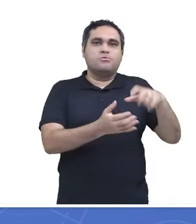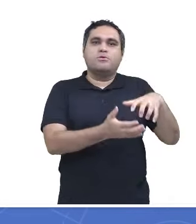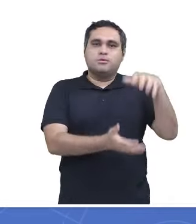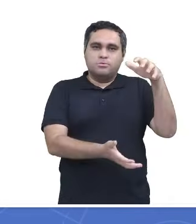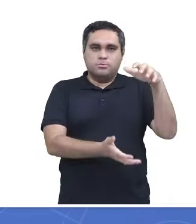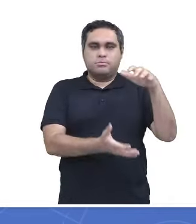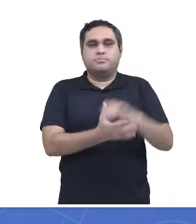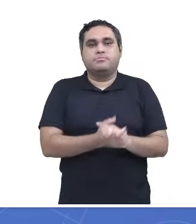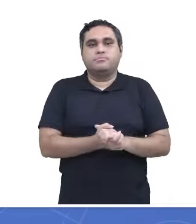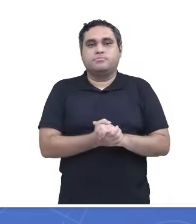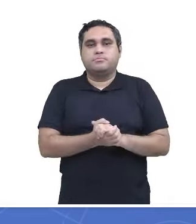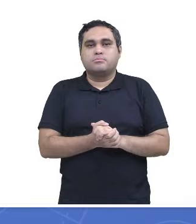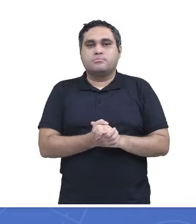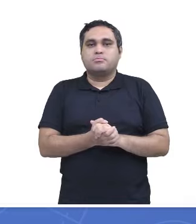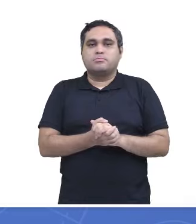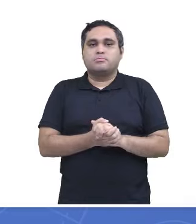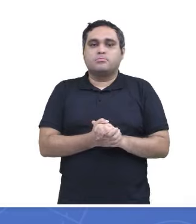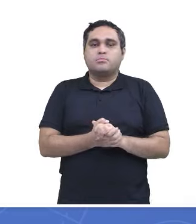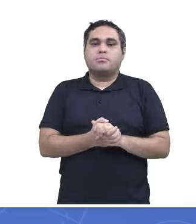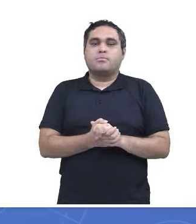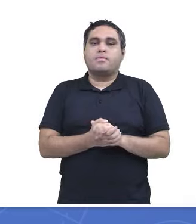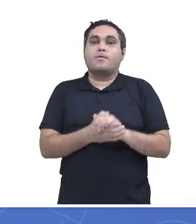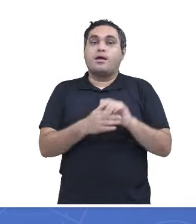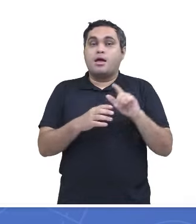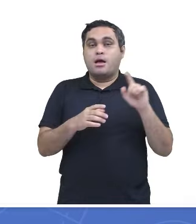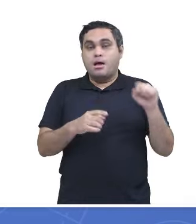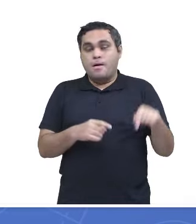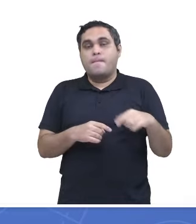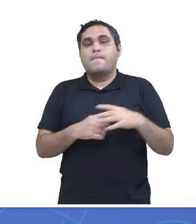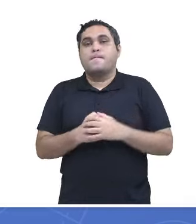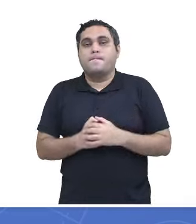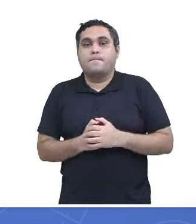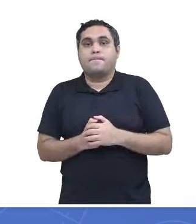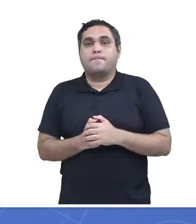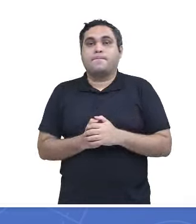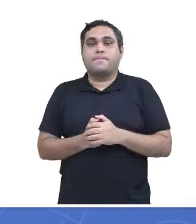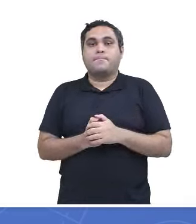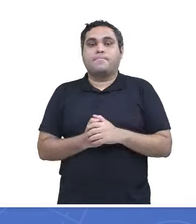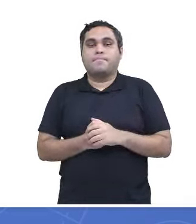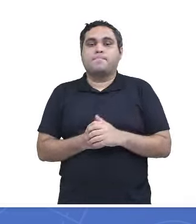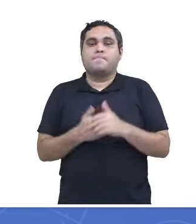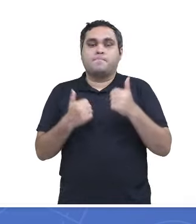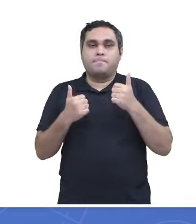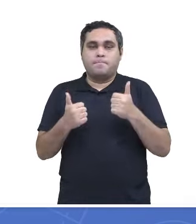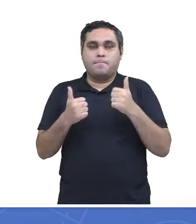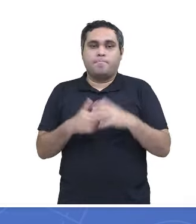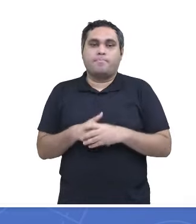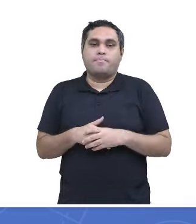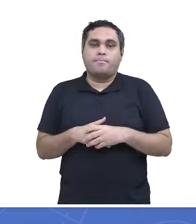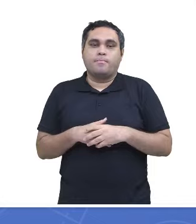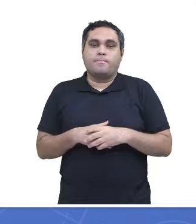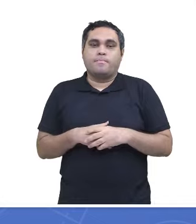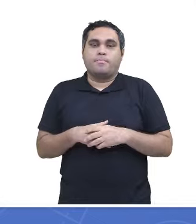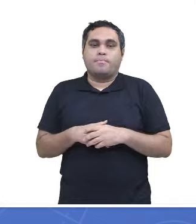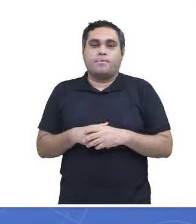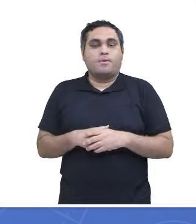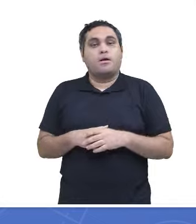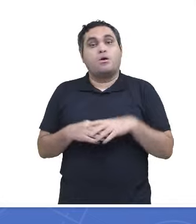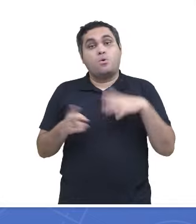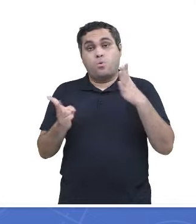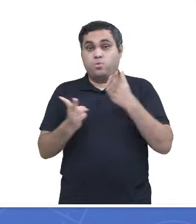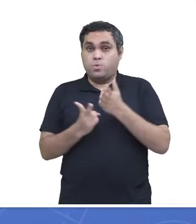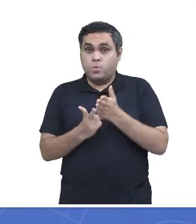responsabilidade e você, então, passa para a vida adulta, né? Certo? Já a